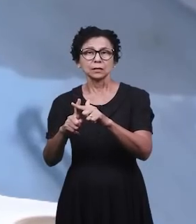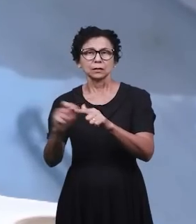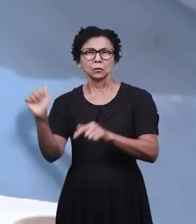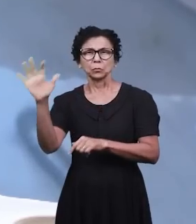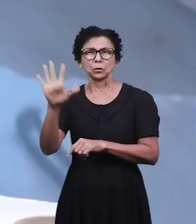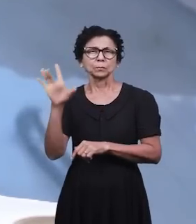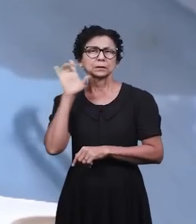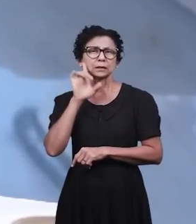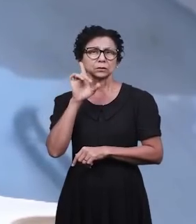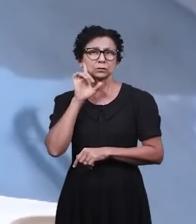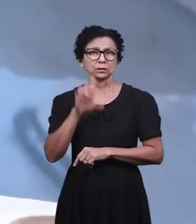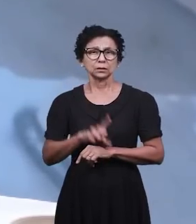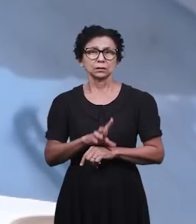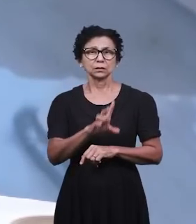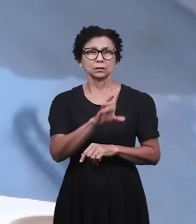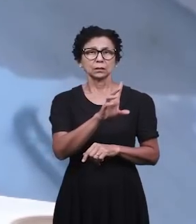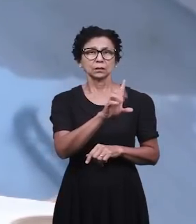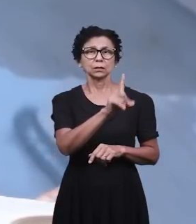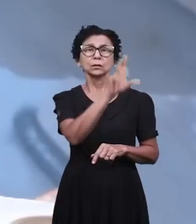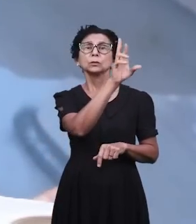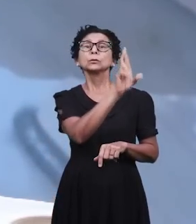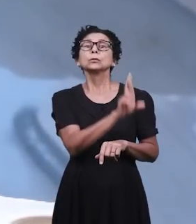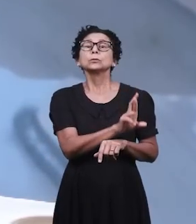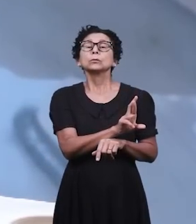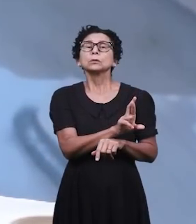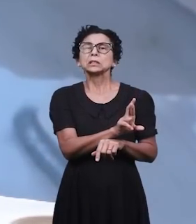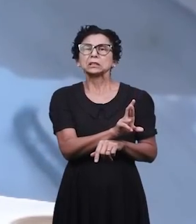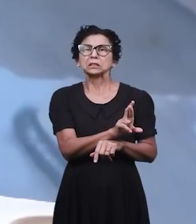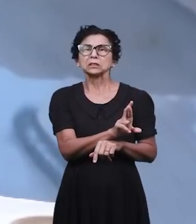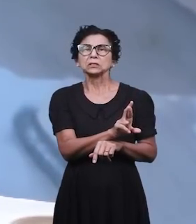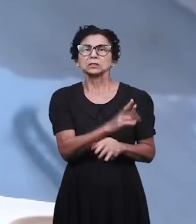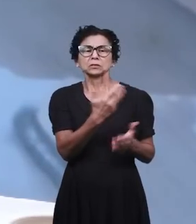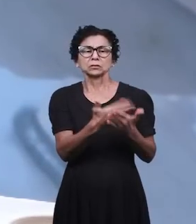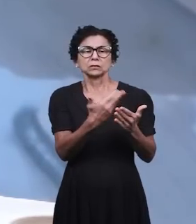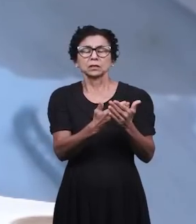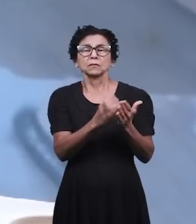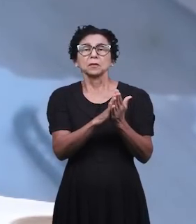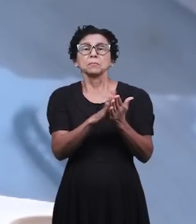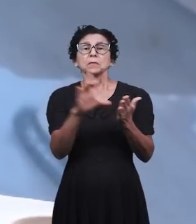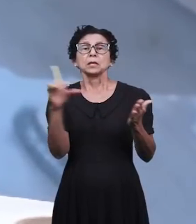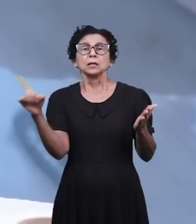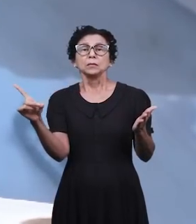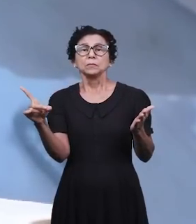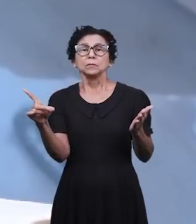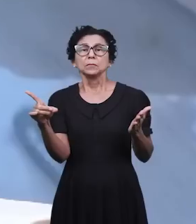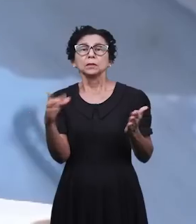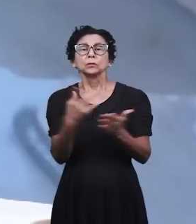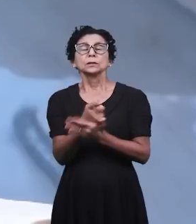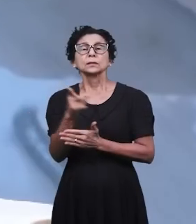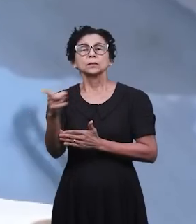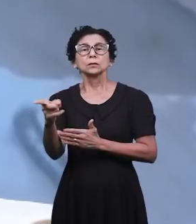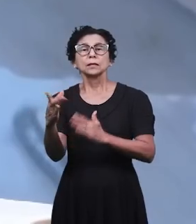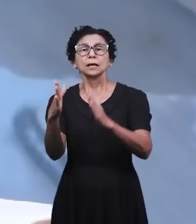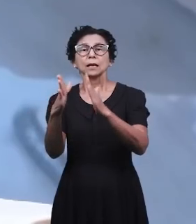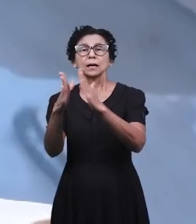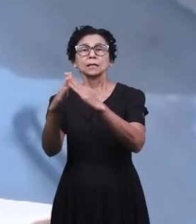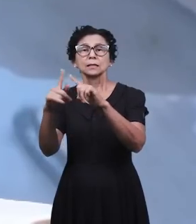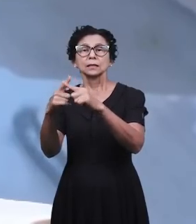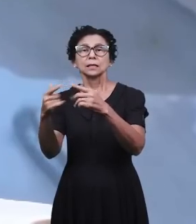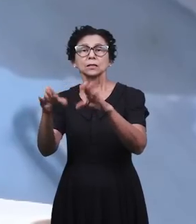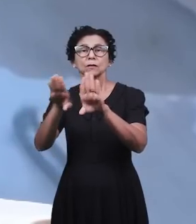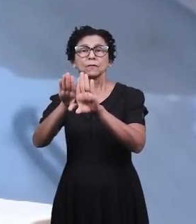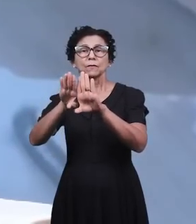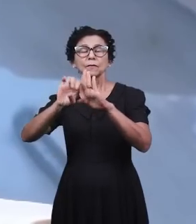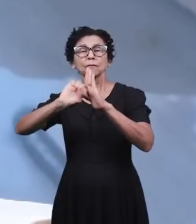quê? Toda essa doutorite, não adiantou nada. Então é o seguinte, na verdade, a operação de Deus na